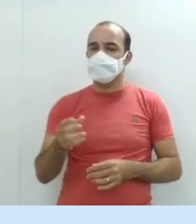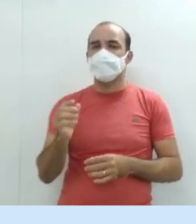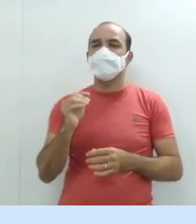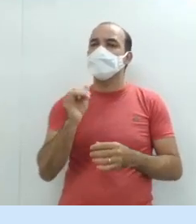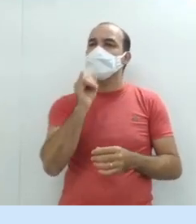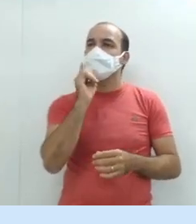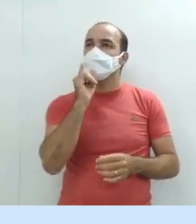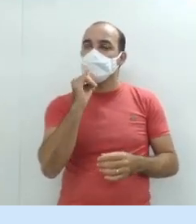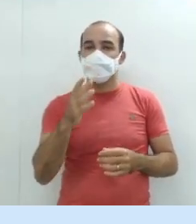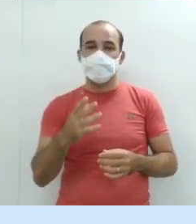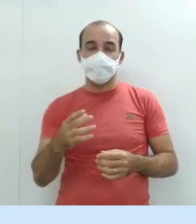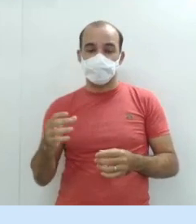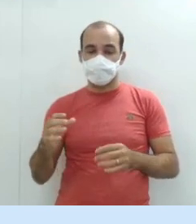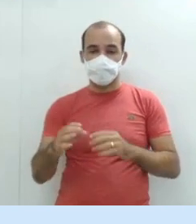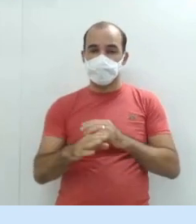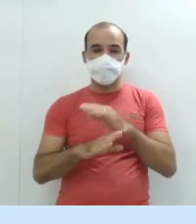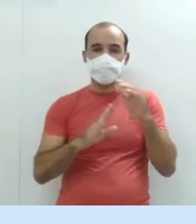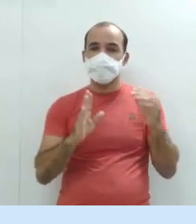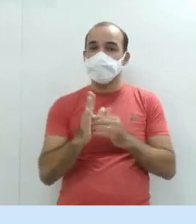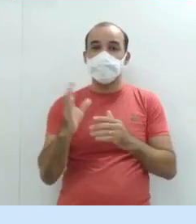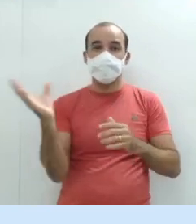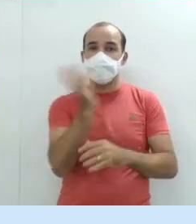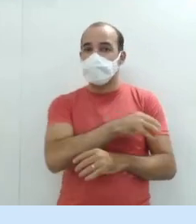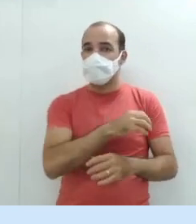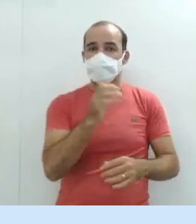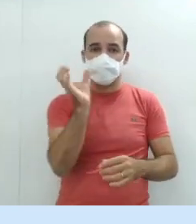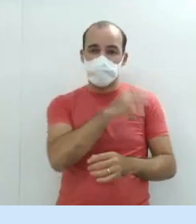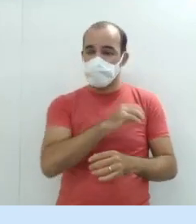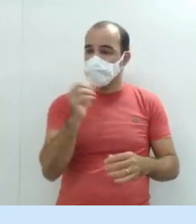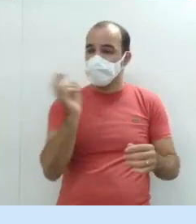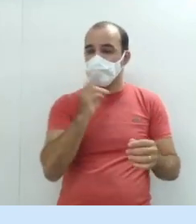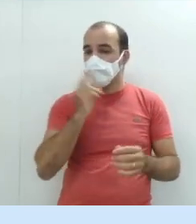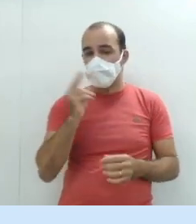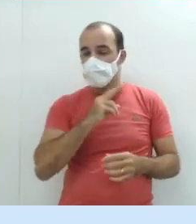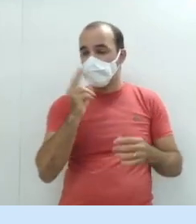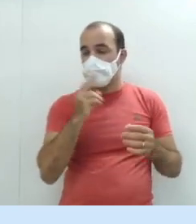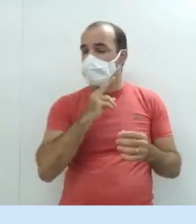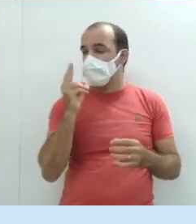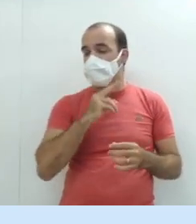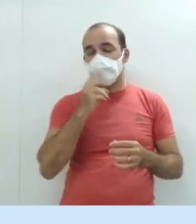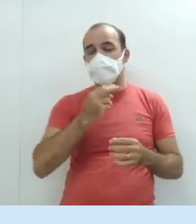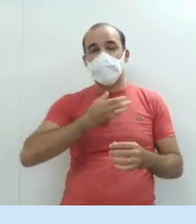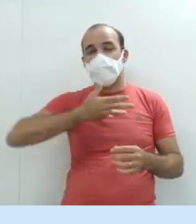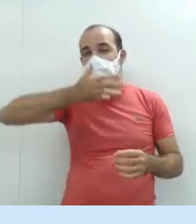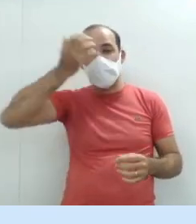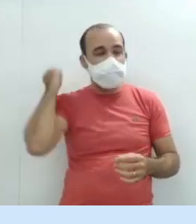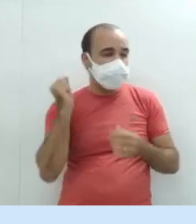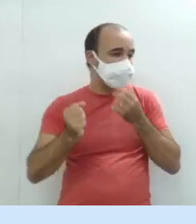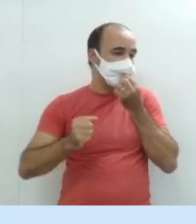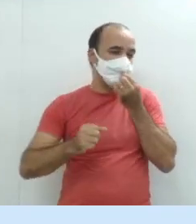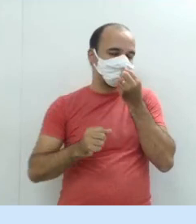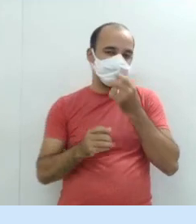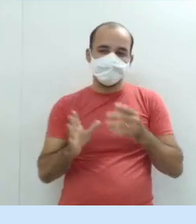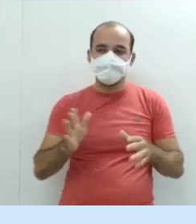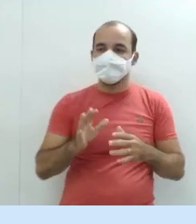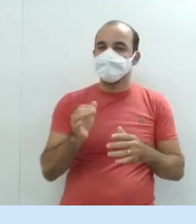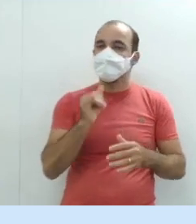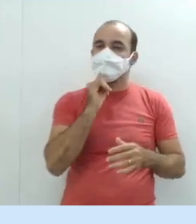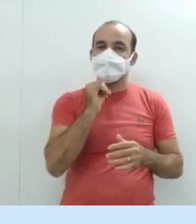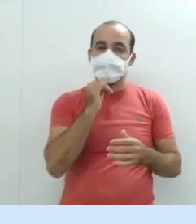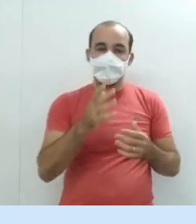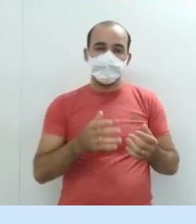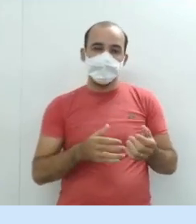em uma geração acelerada, aonde nós queremos tudo muito rápido? Como é que você gosta de usar o